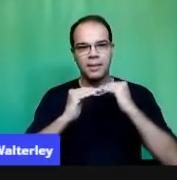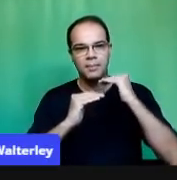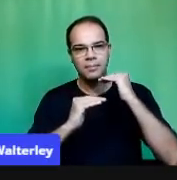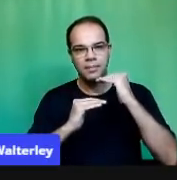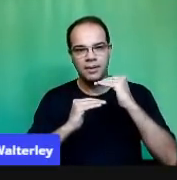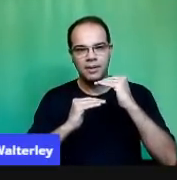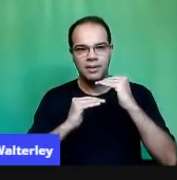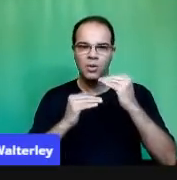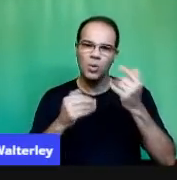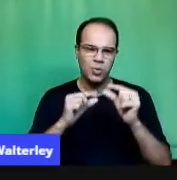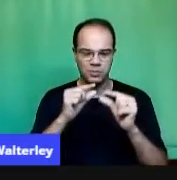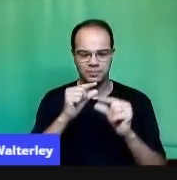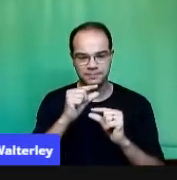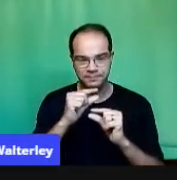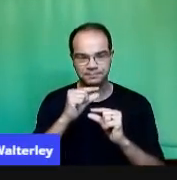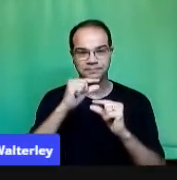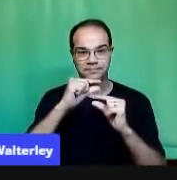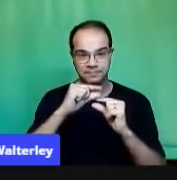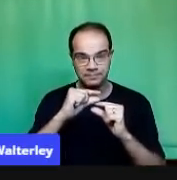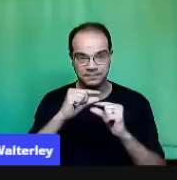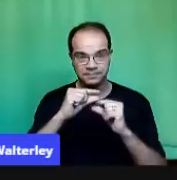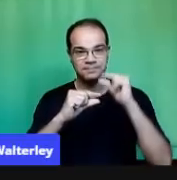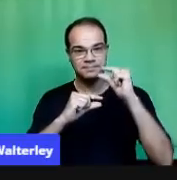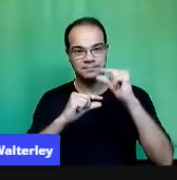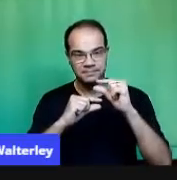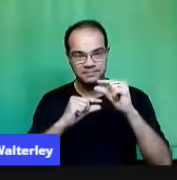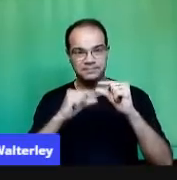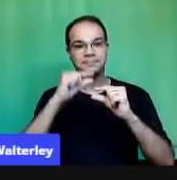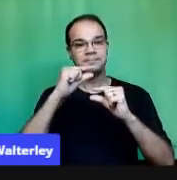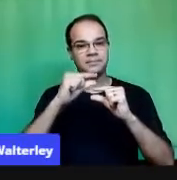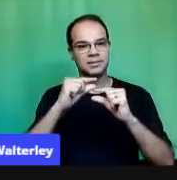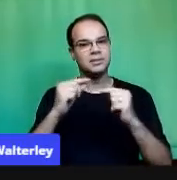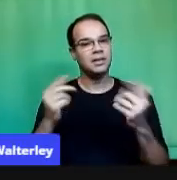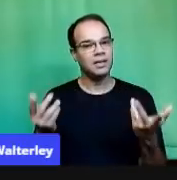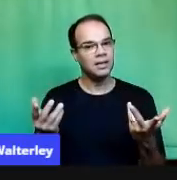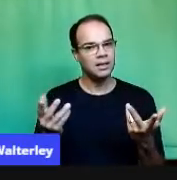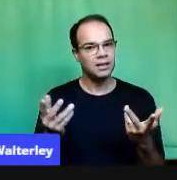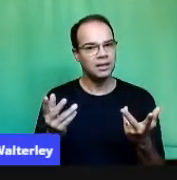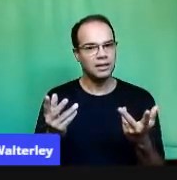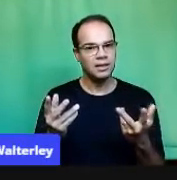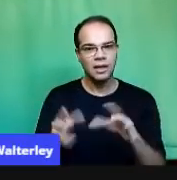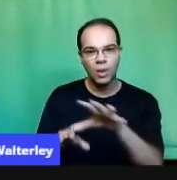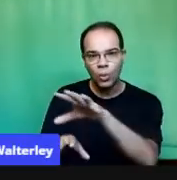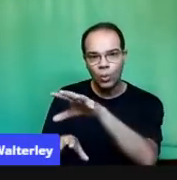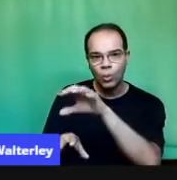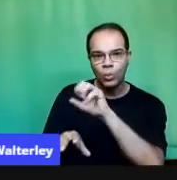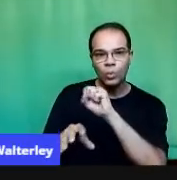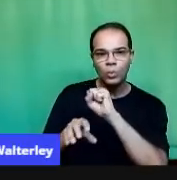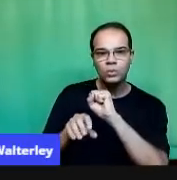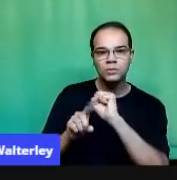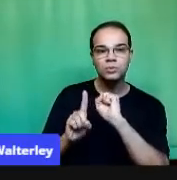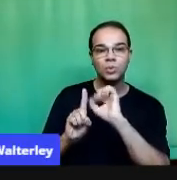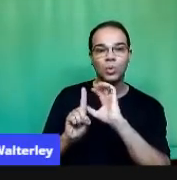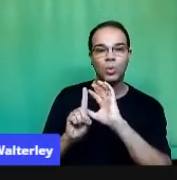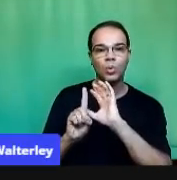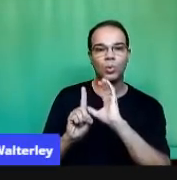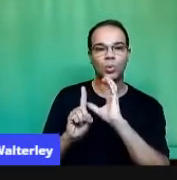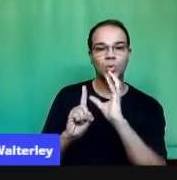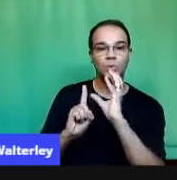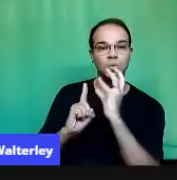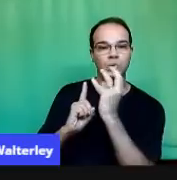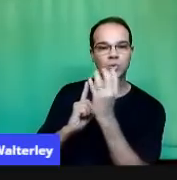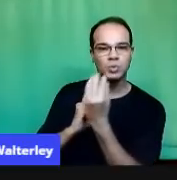momento em que essa criança nasce, porque é um processo cultural. A arte, ela traz consigo